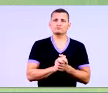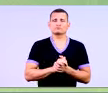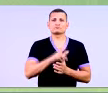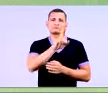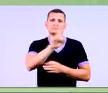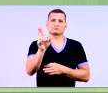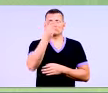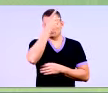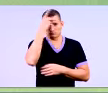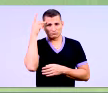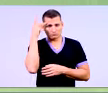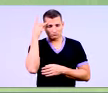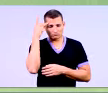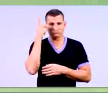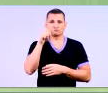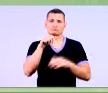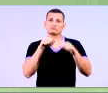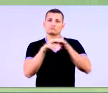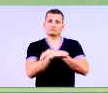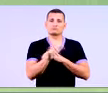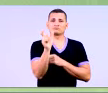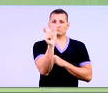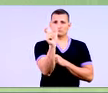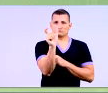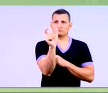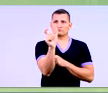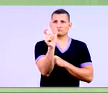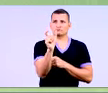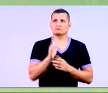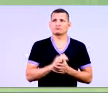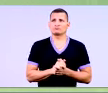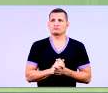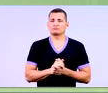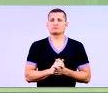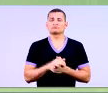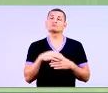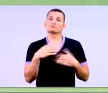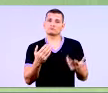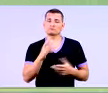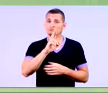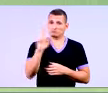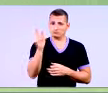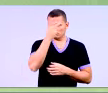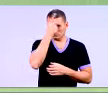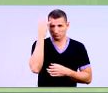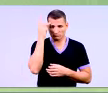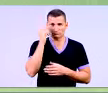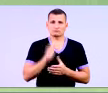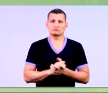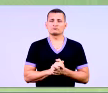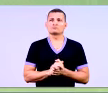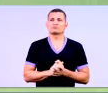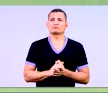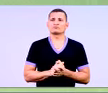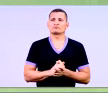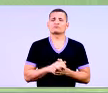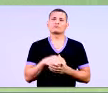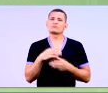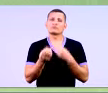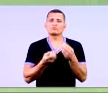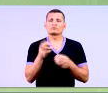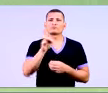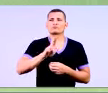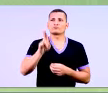pessoa isso vai ser armazenado na variável se vai ser o nome de uma pessoa qual é a proposta que eu tenho para usar